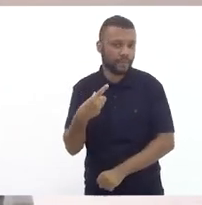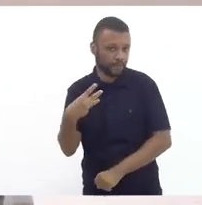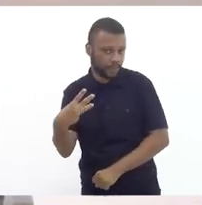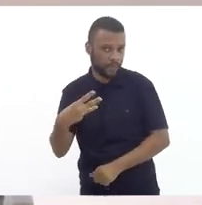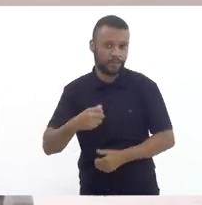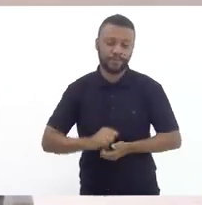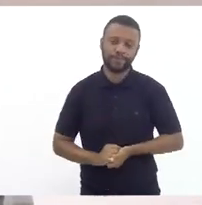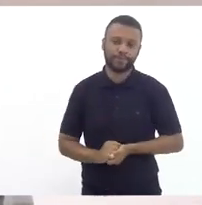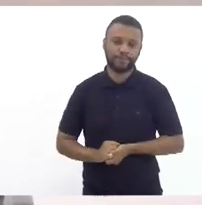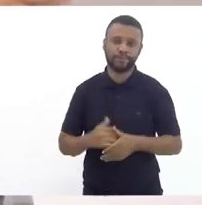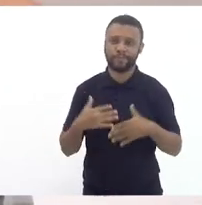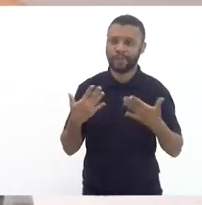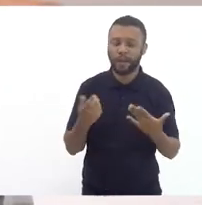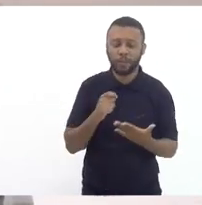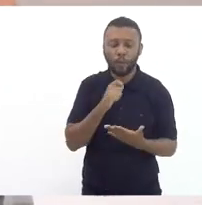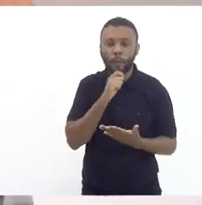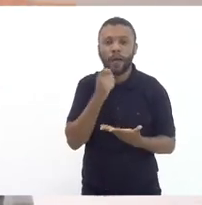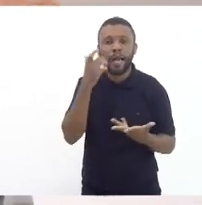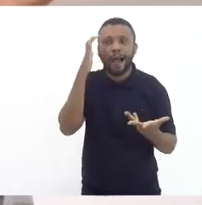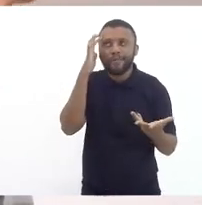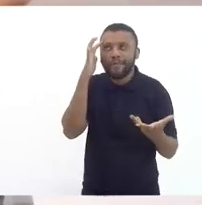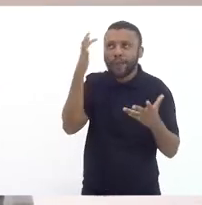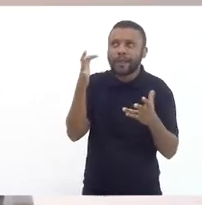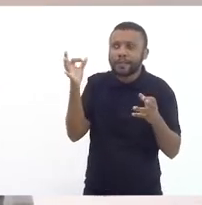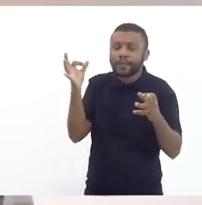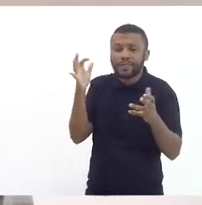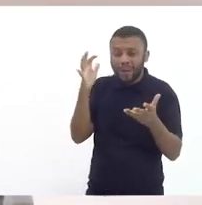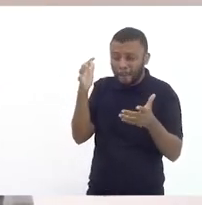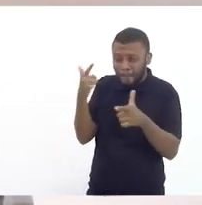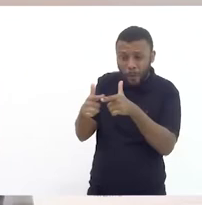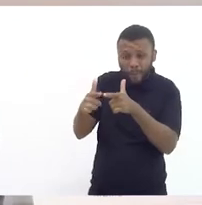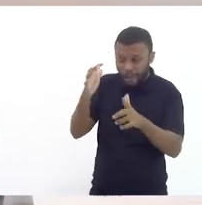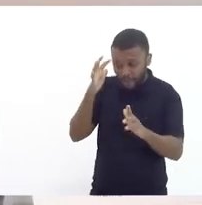Não há nenhuma vontade de resolver nada. Isso está